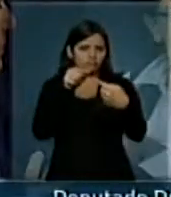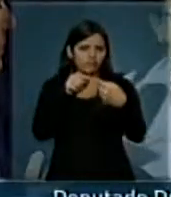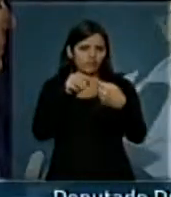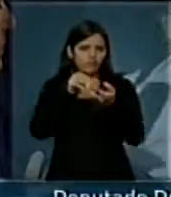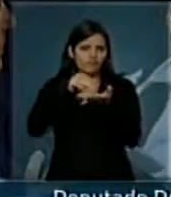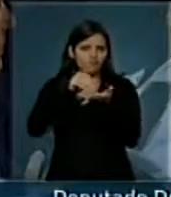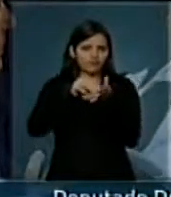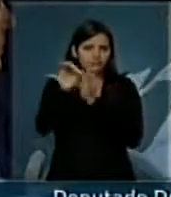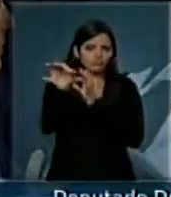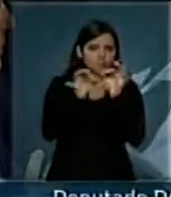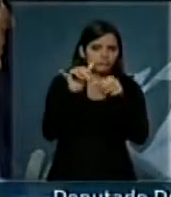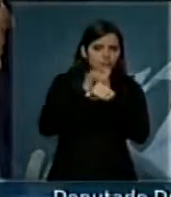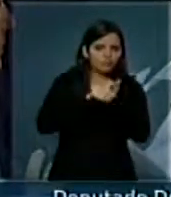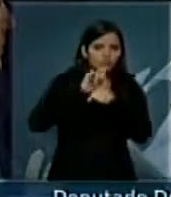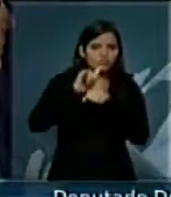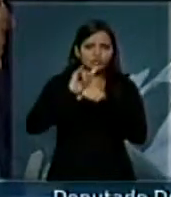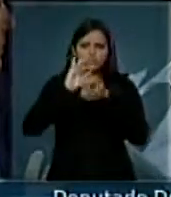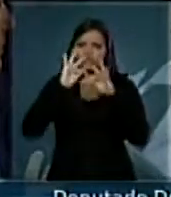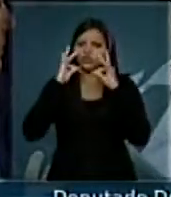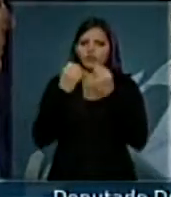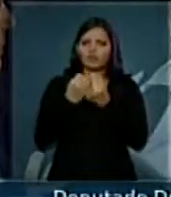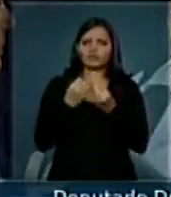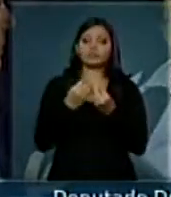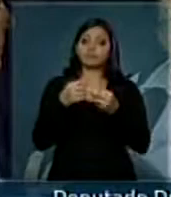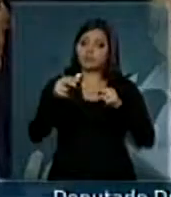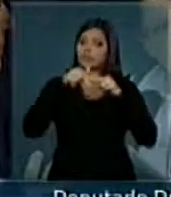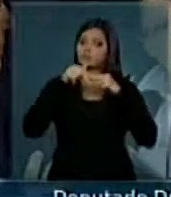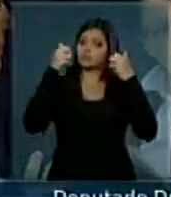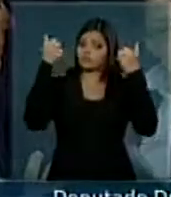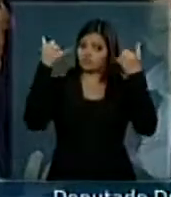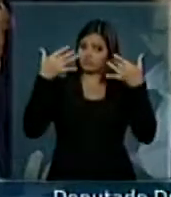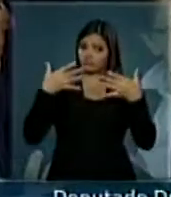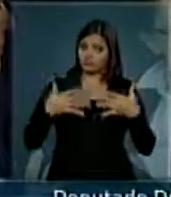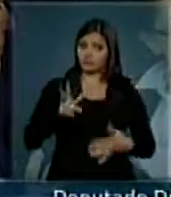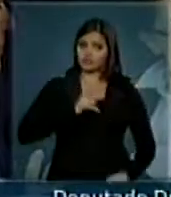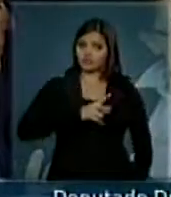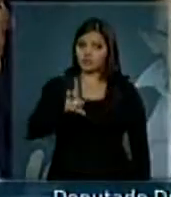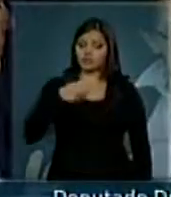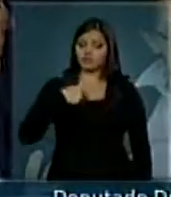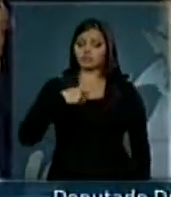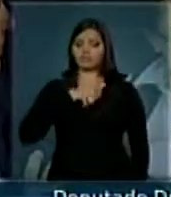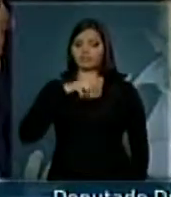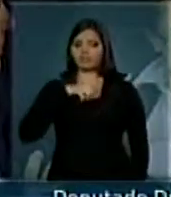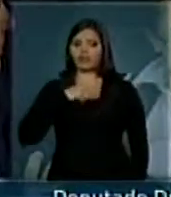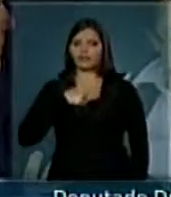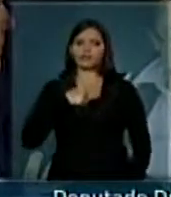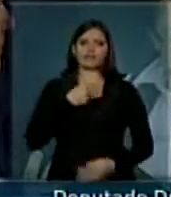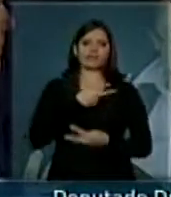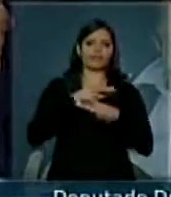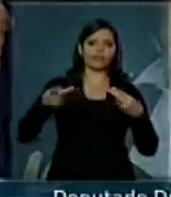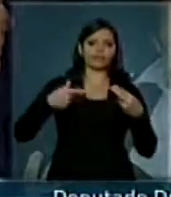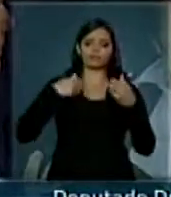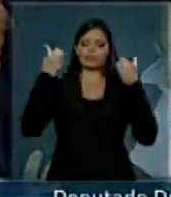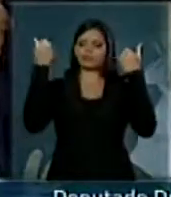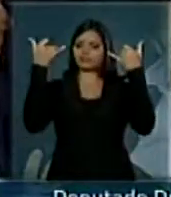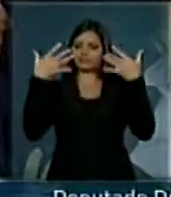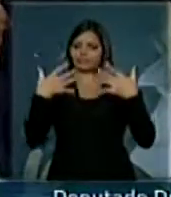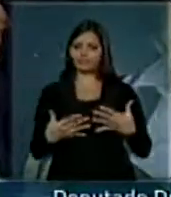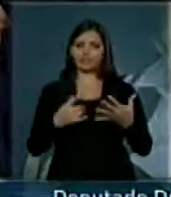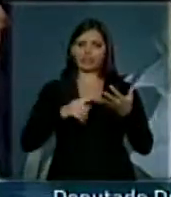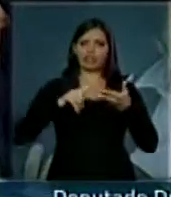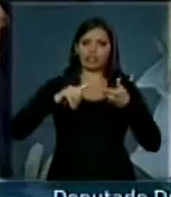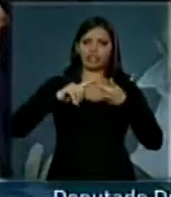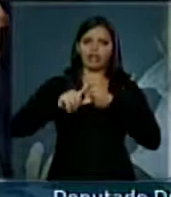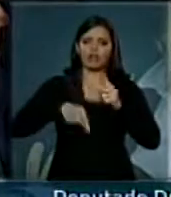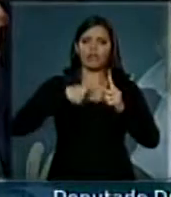essa falta de planejamento total, que justifica, portanto, sempre a apresentação de fatores supervenientes para justificar o aumento